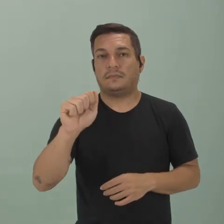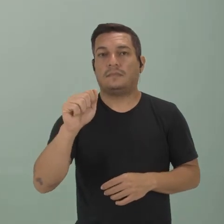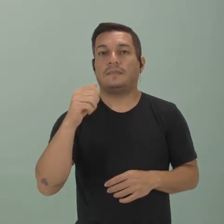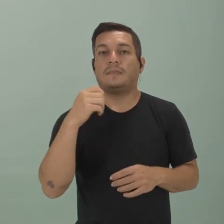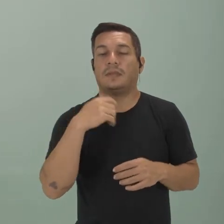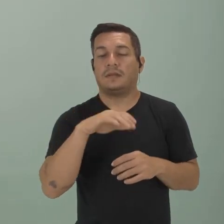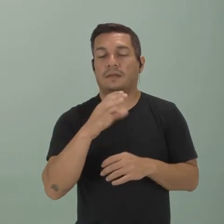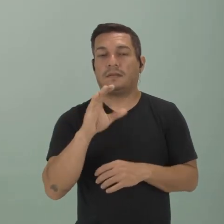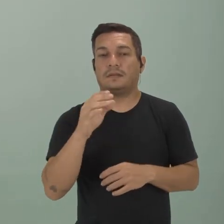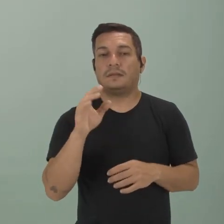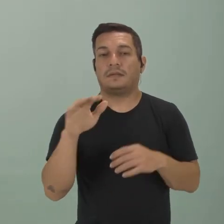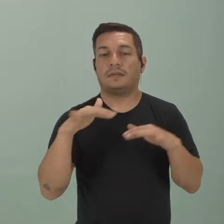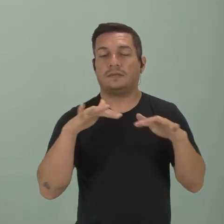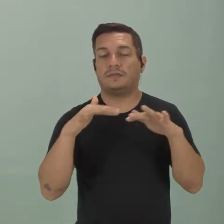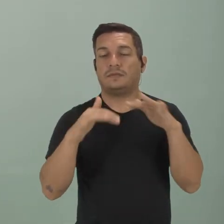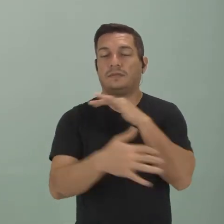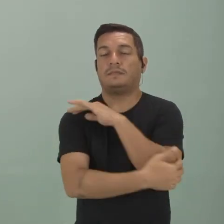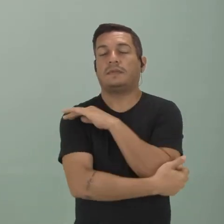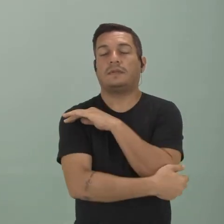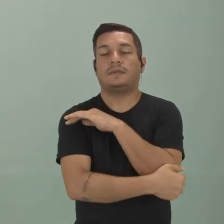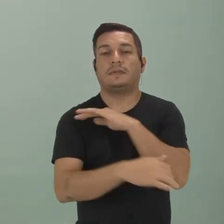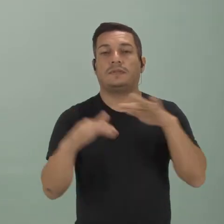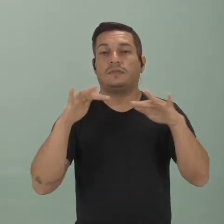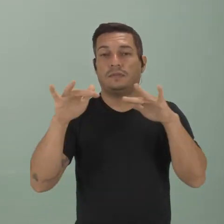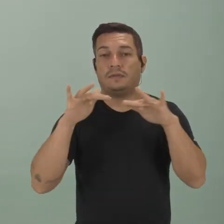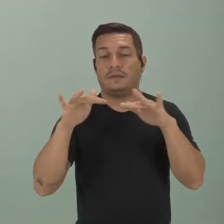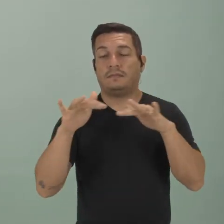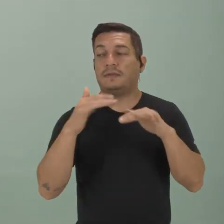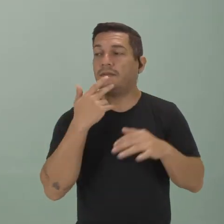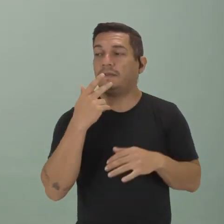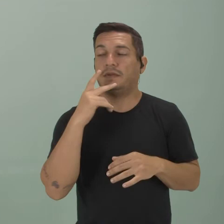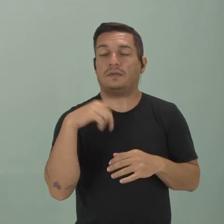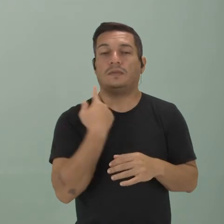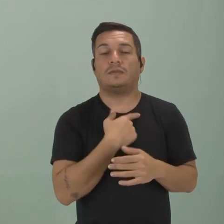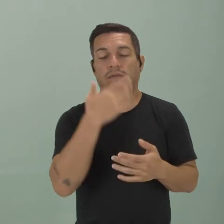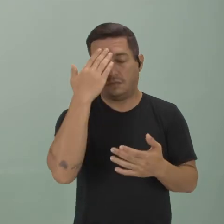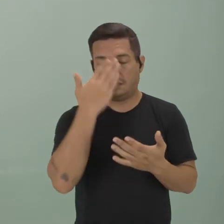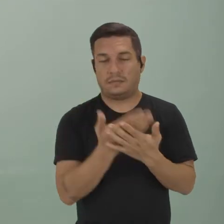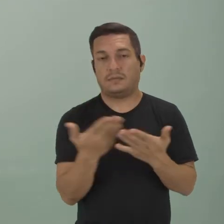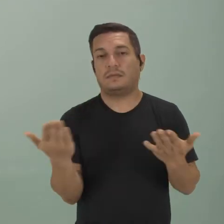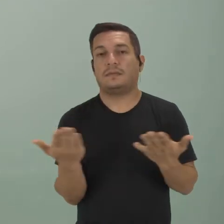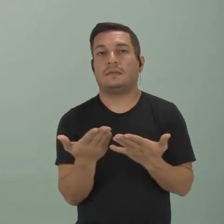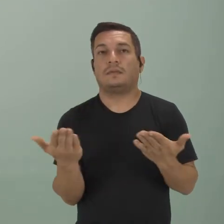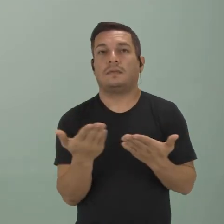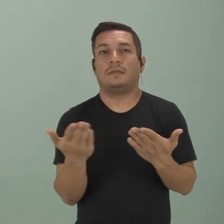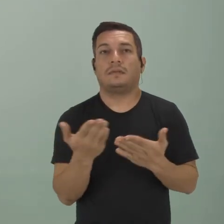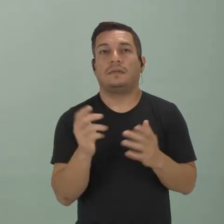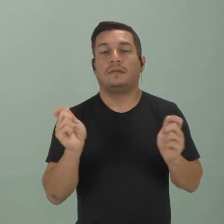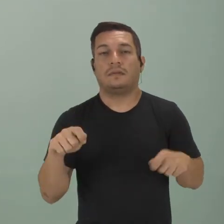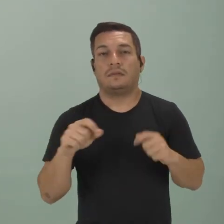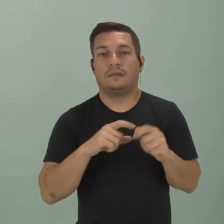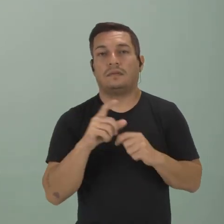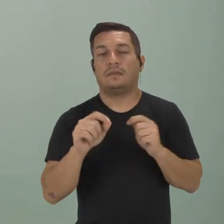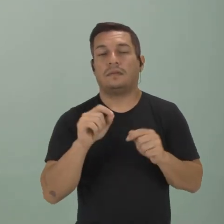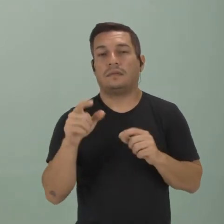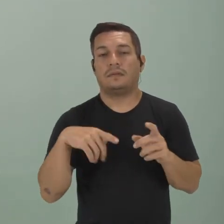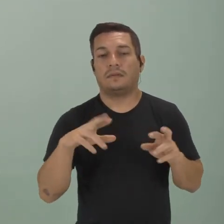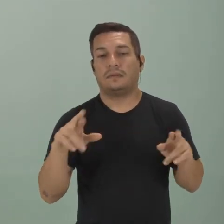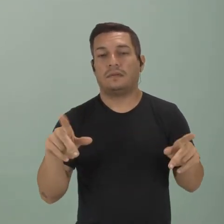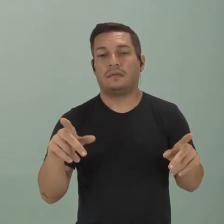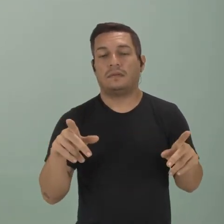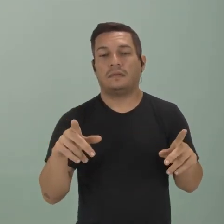é estática, tá? A ciência, ela é dinâmica. E aí, quando eu falo que a ciência é dinâmica, o que nós acreditamos